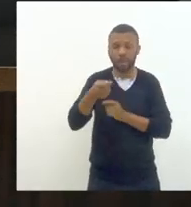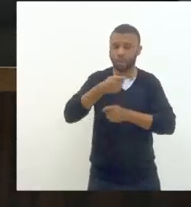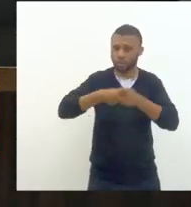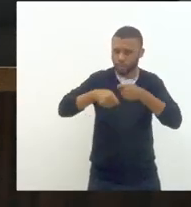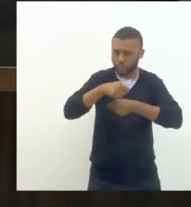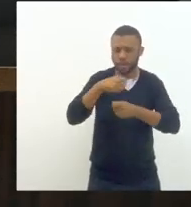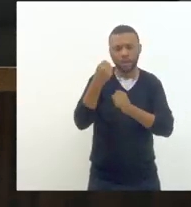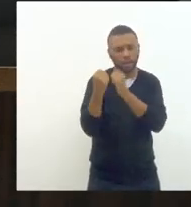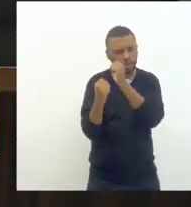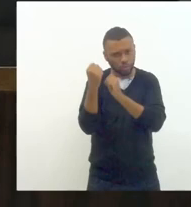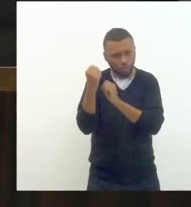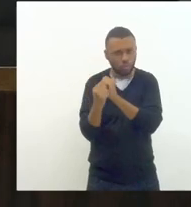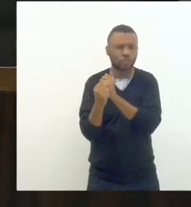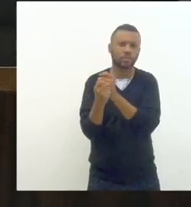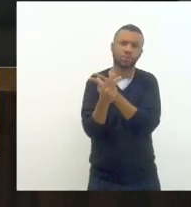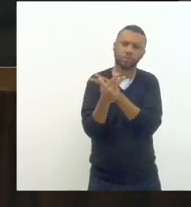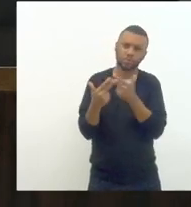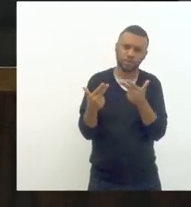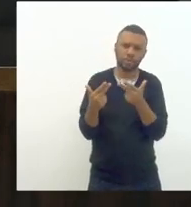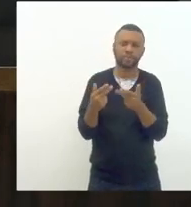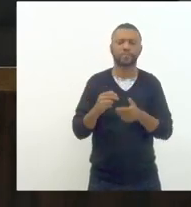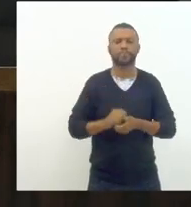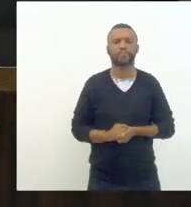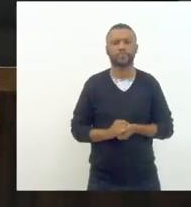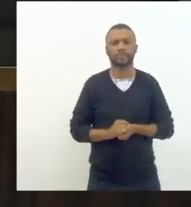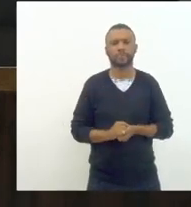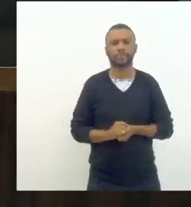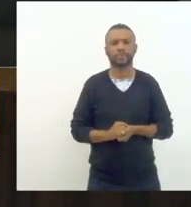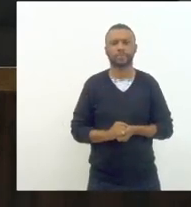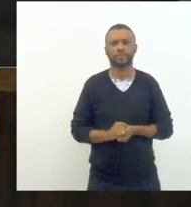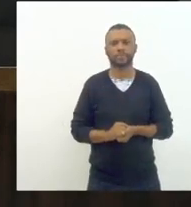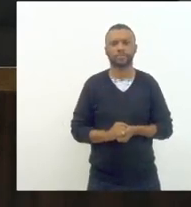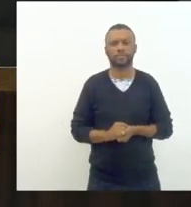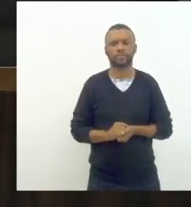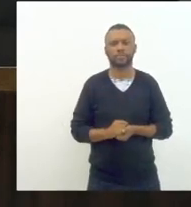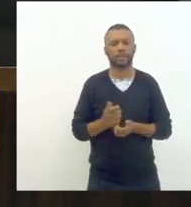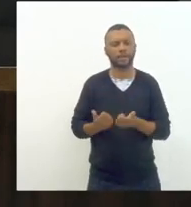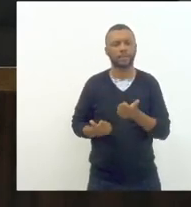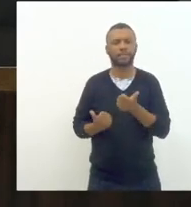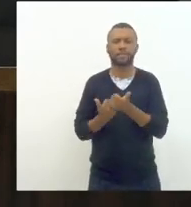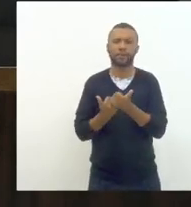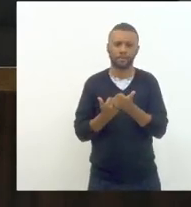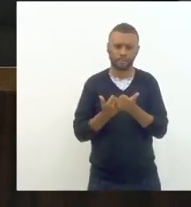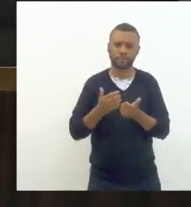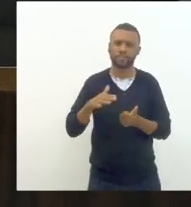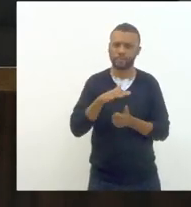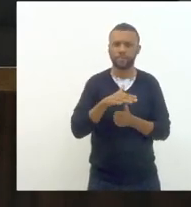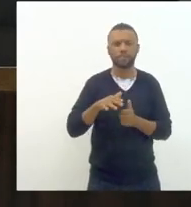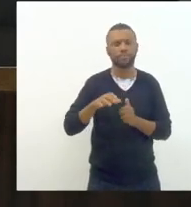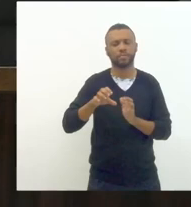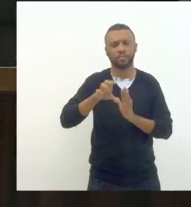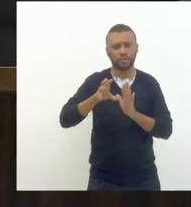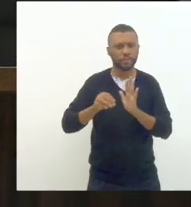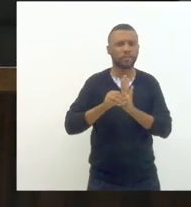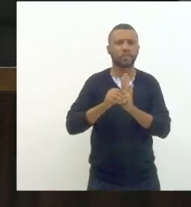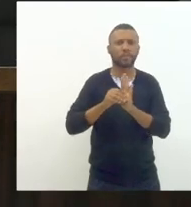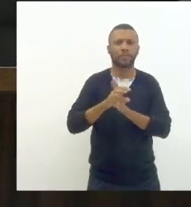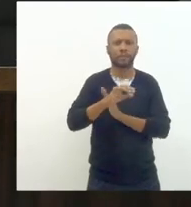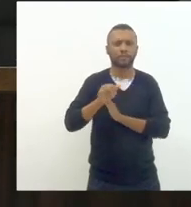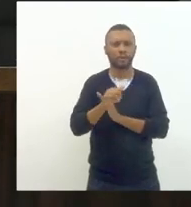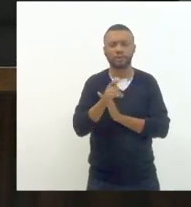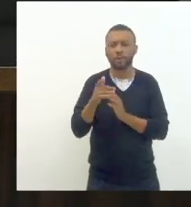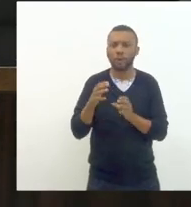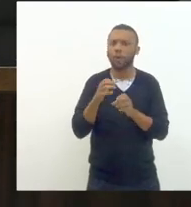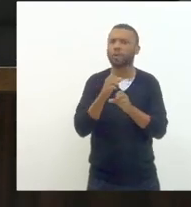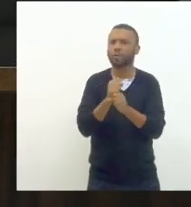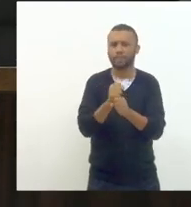favorável com as emendas da CCJ. De tributação, favorável com as emendas da CCJ. E de orçamento, favorável com as